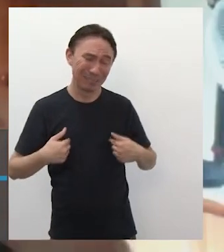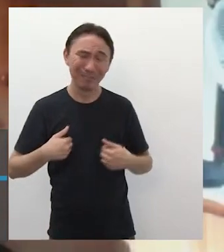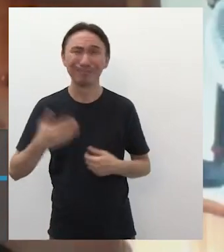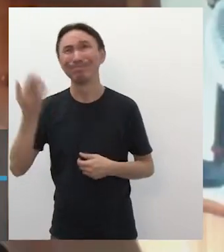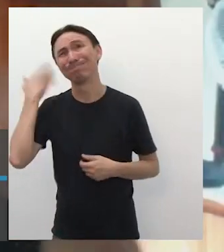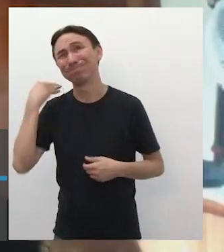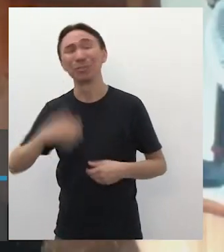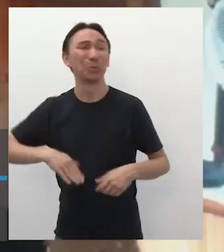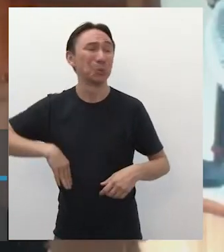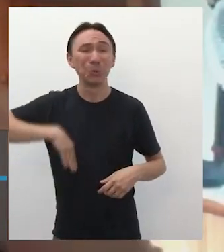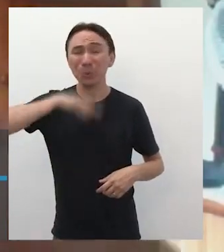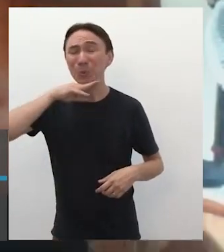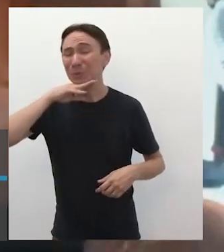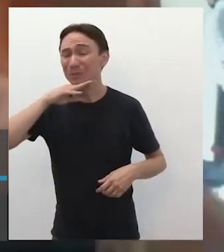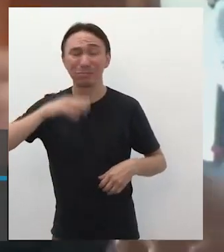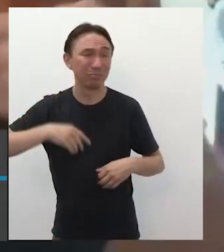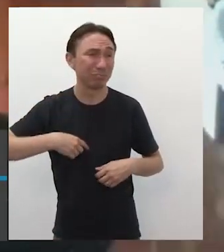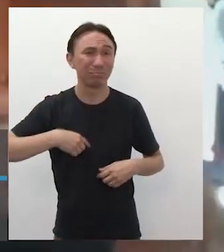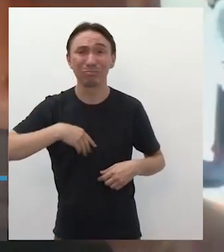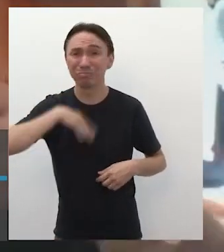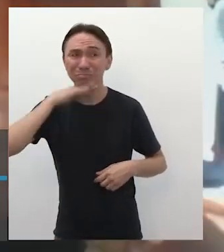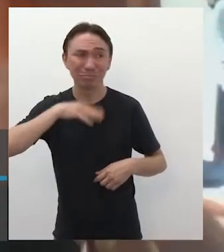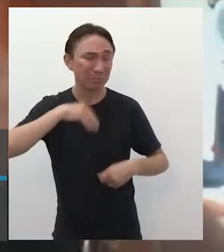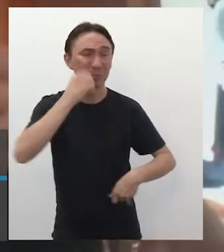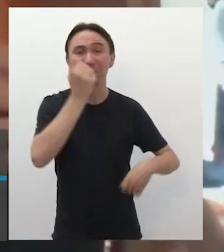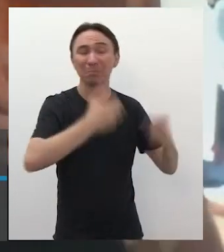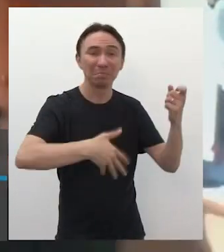eu, professor, eu, educador, eu, sei lá,